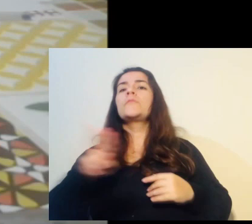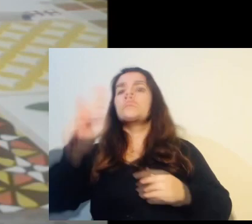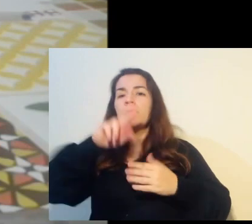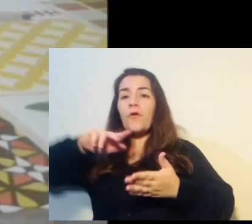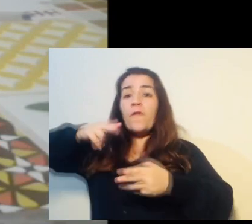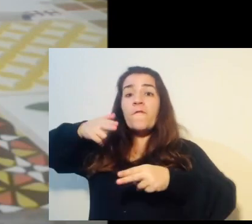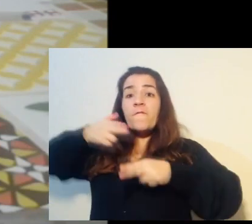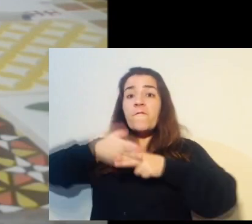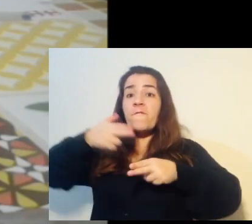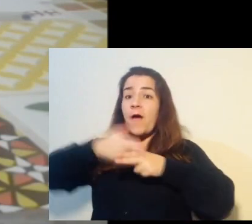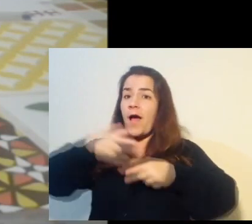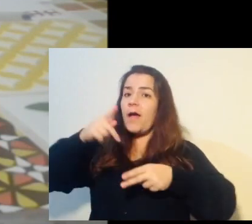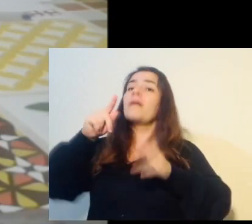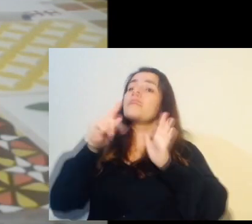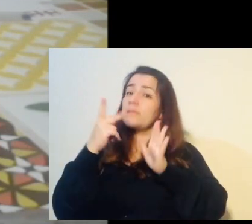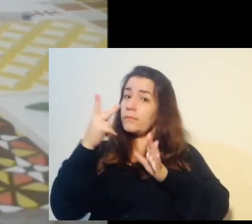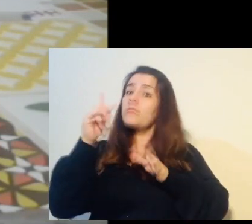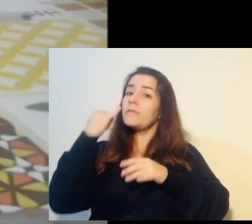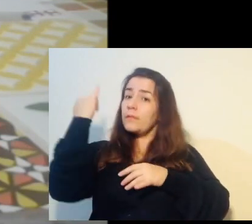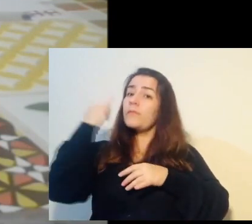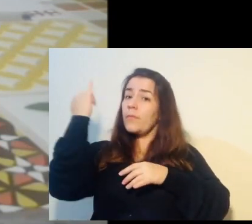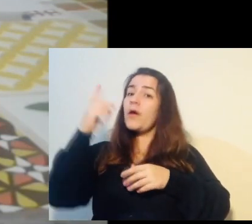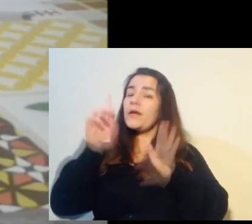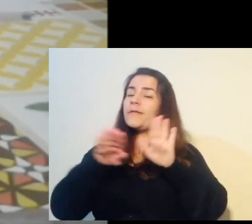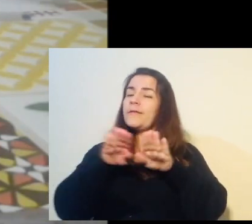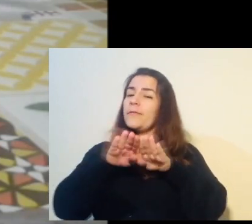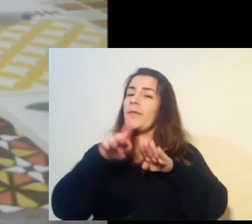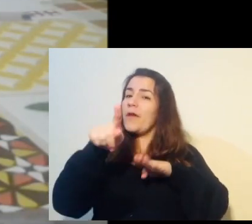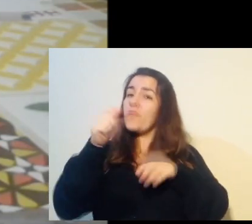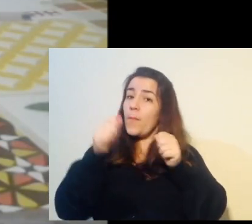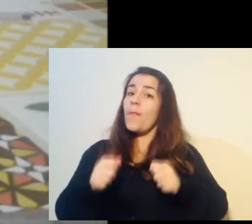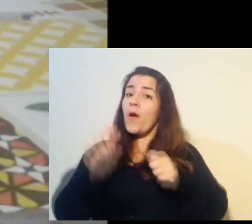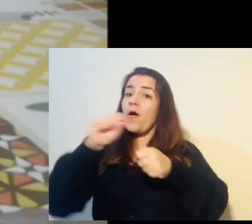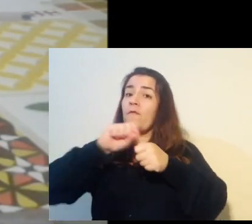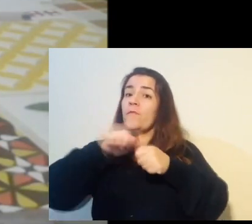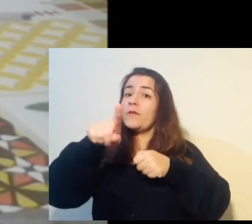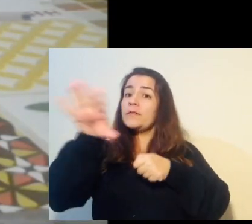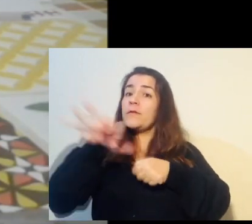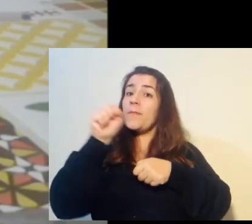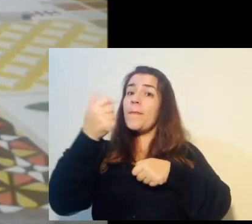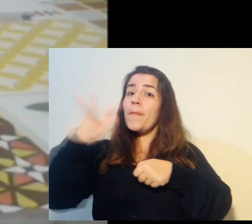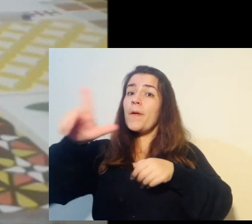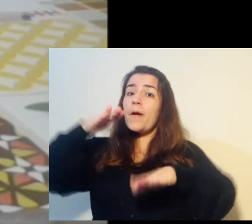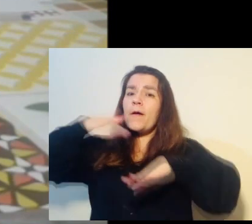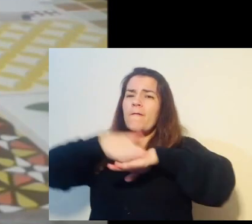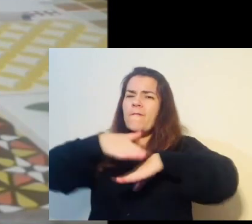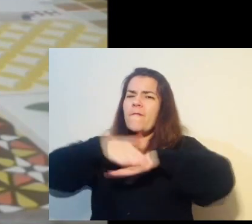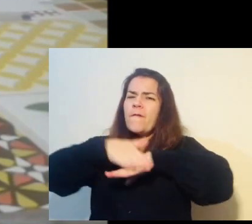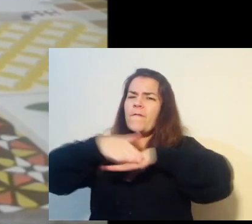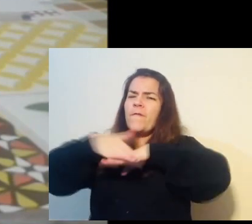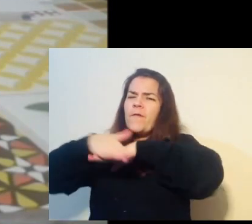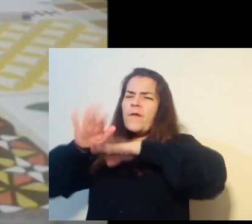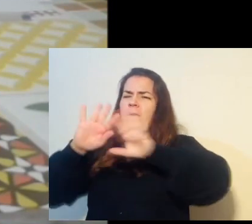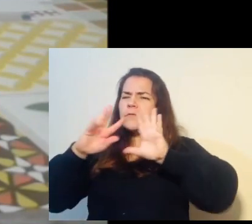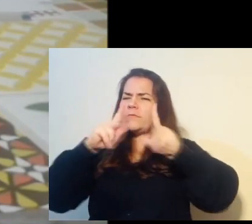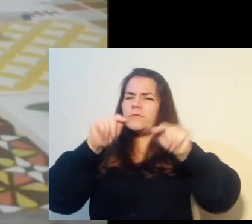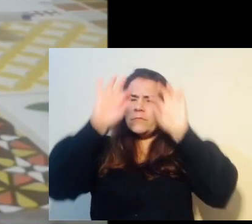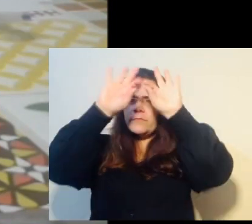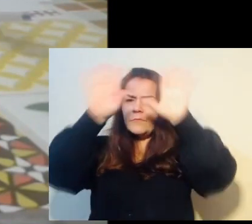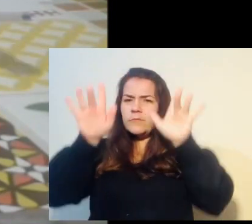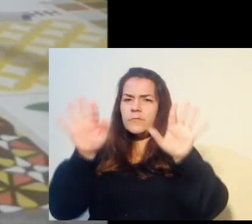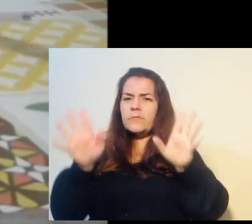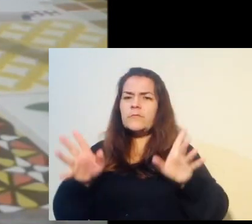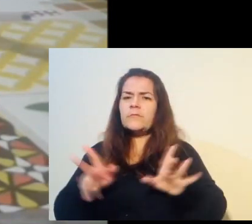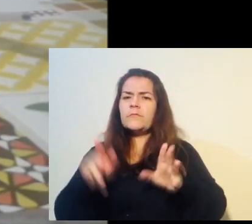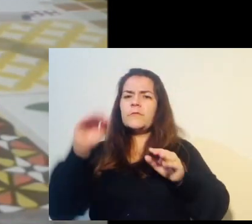Que é possível também. E aí, depois que a gente fez isso, você pega de novo, acaba, lixa todos, tira todas as